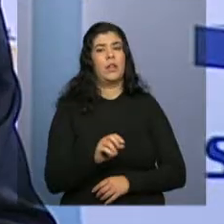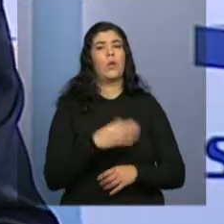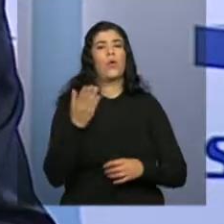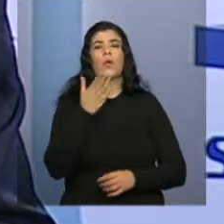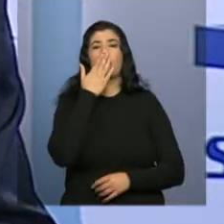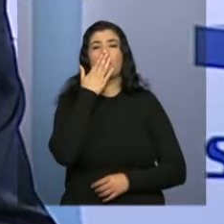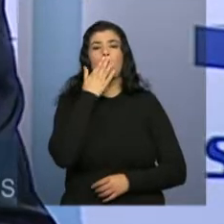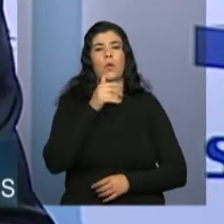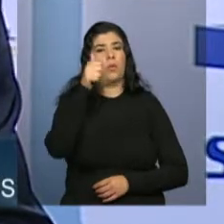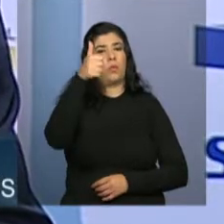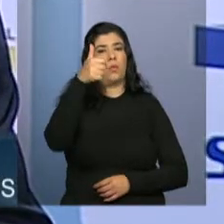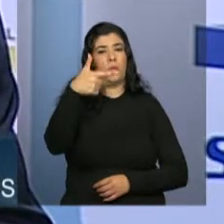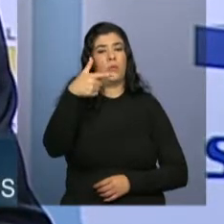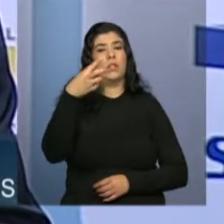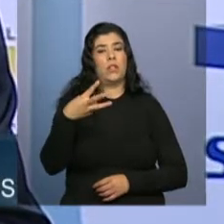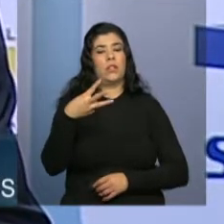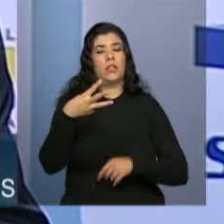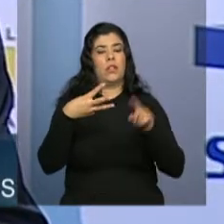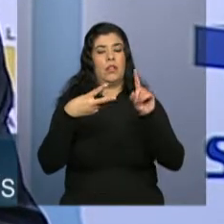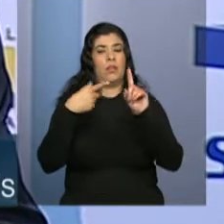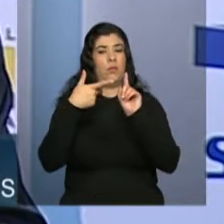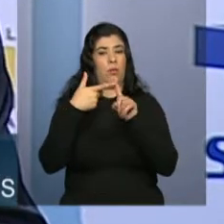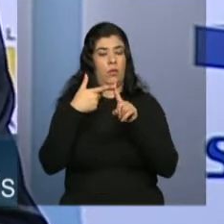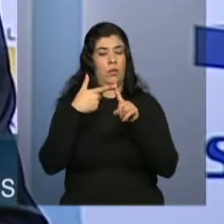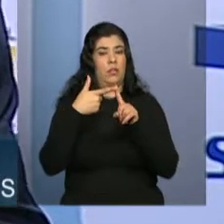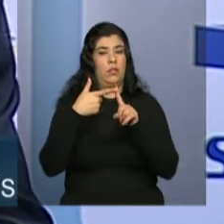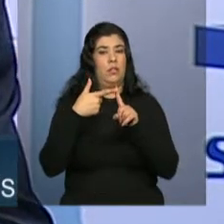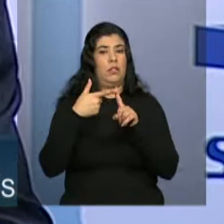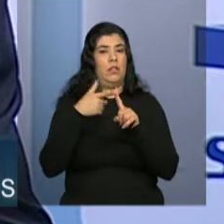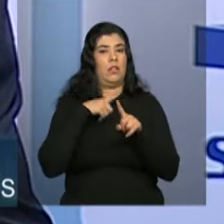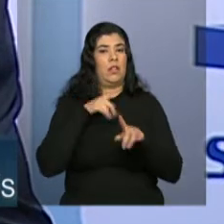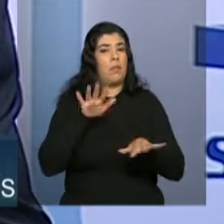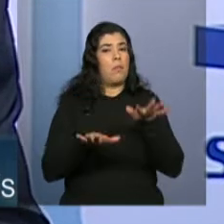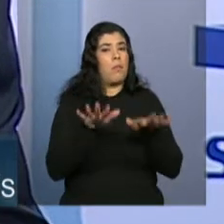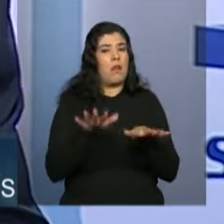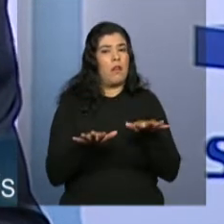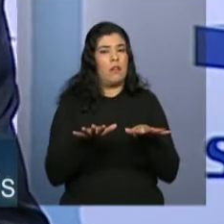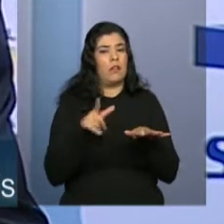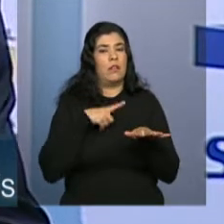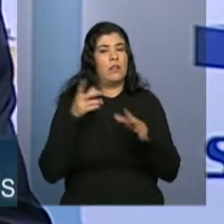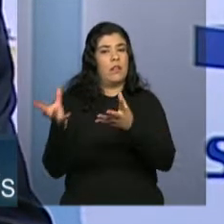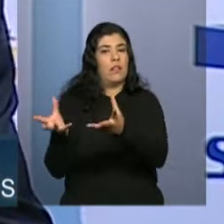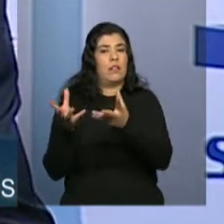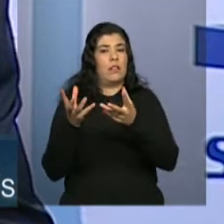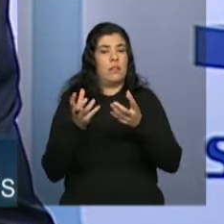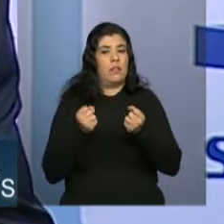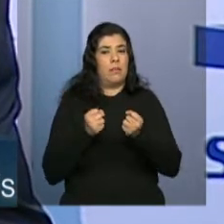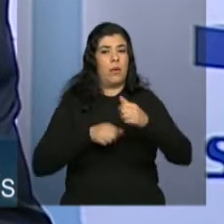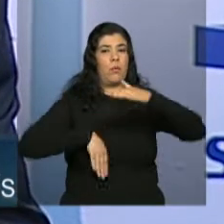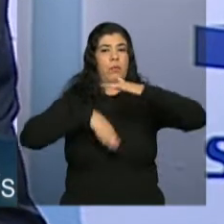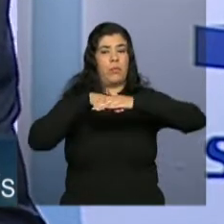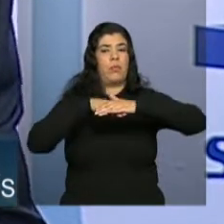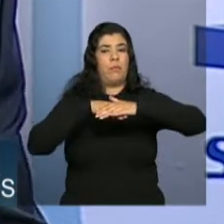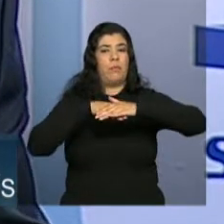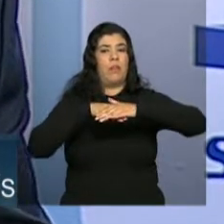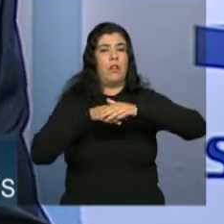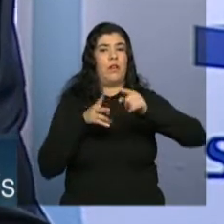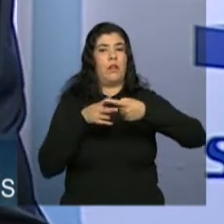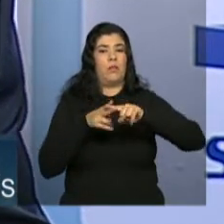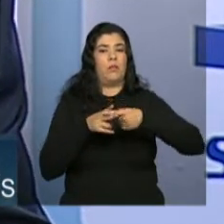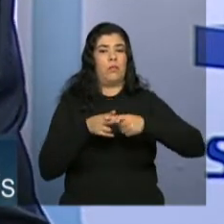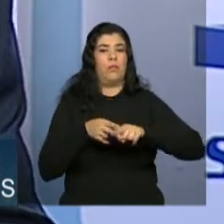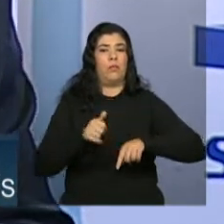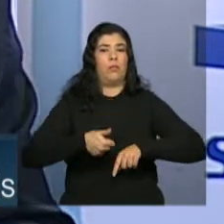1 2 ou 3 Mas quem cai nesse nível 2 Mercado moderadamente ele vai receber um teto né de reajuste menor